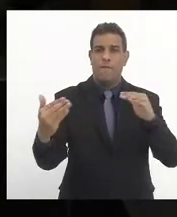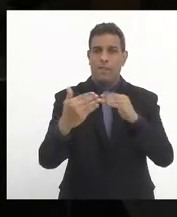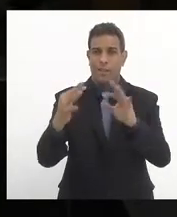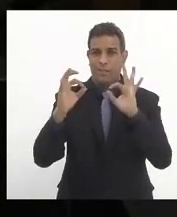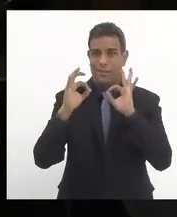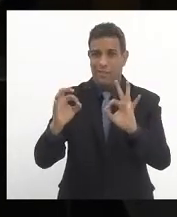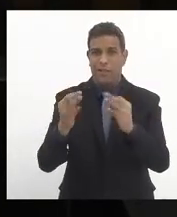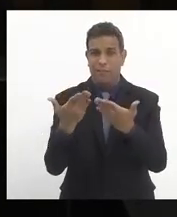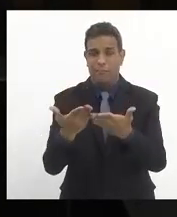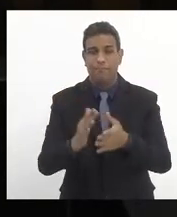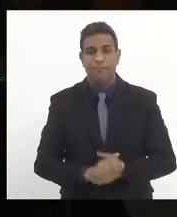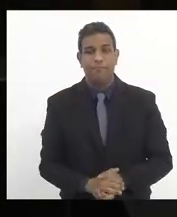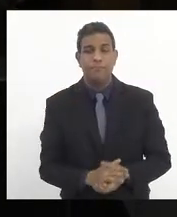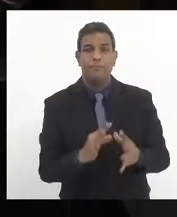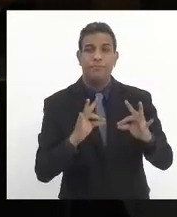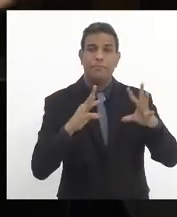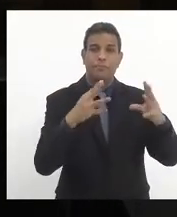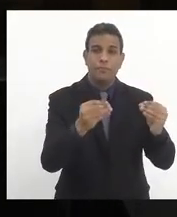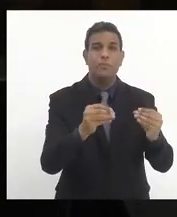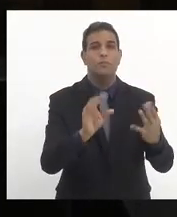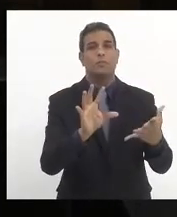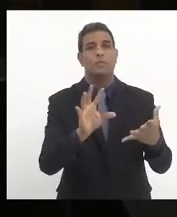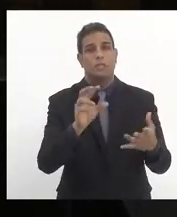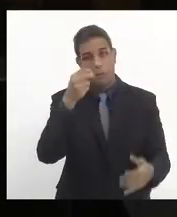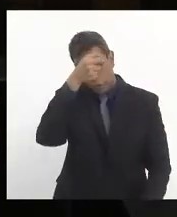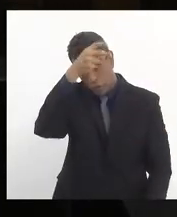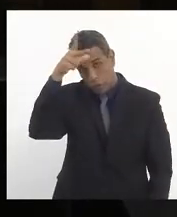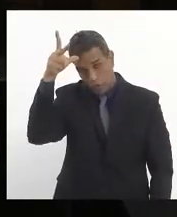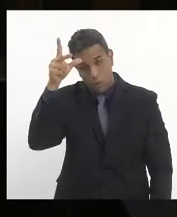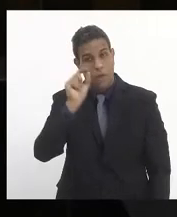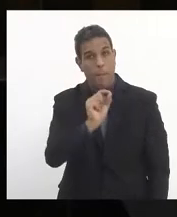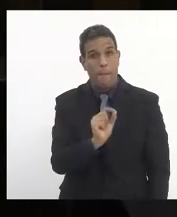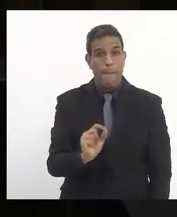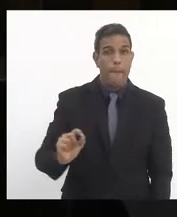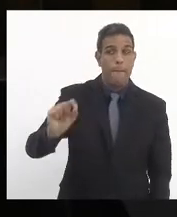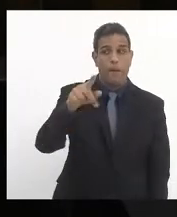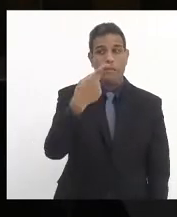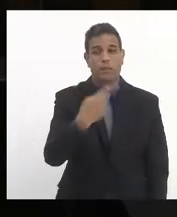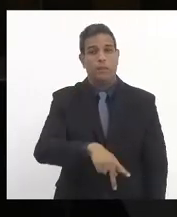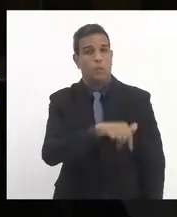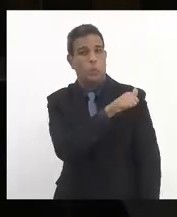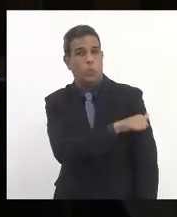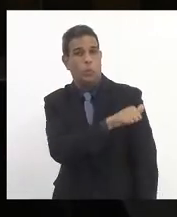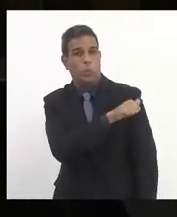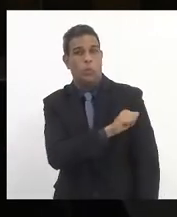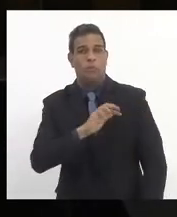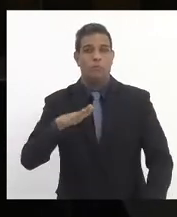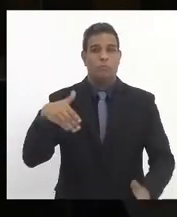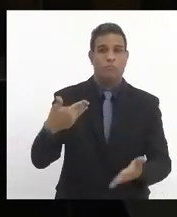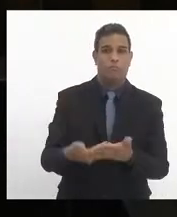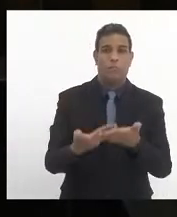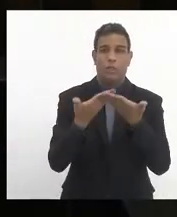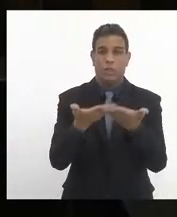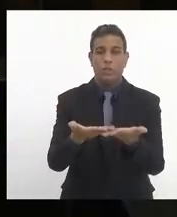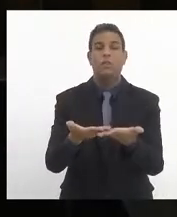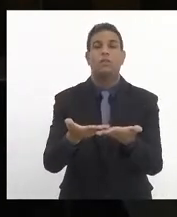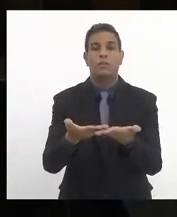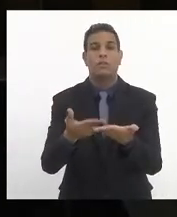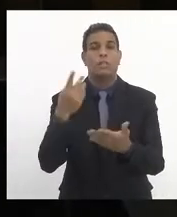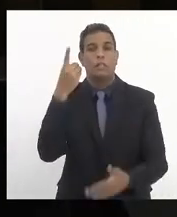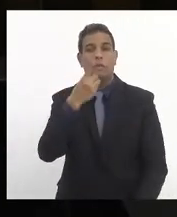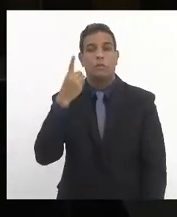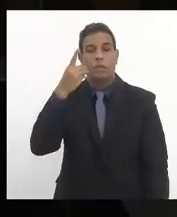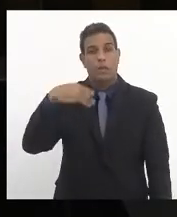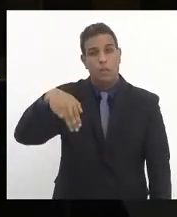sinceridade, de todos os municípios produtivos. Até o deputado Márcio Galberto sabe